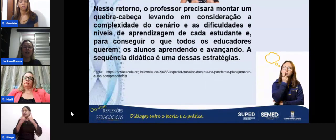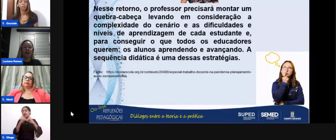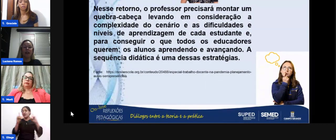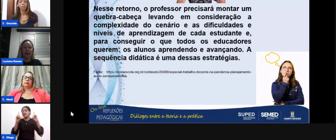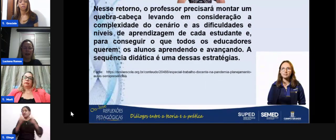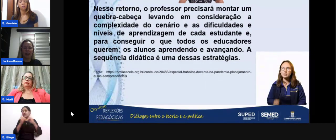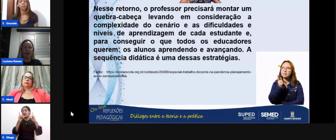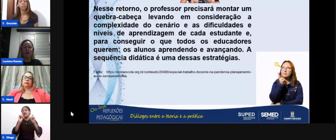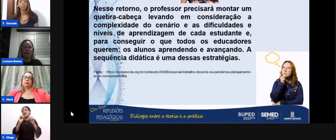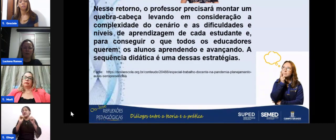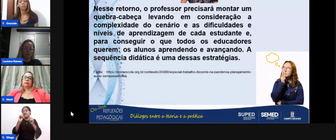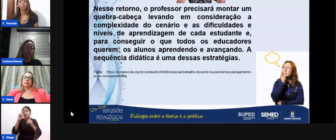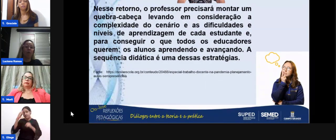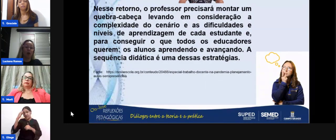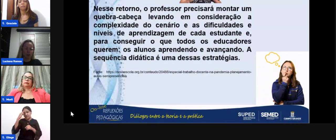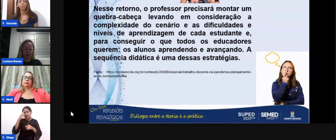didática